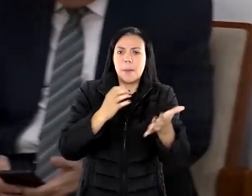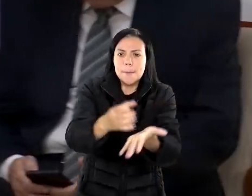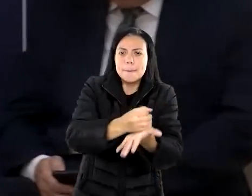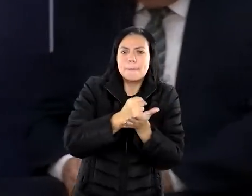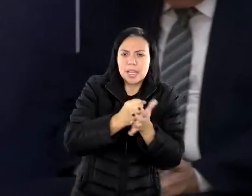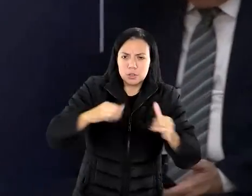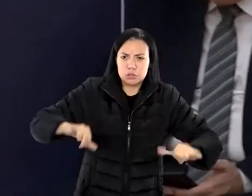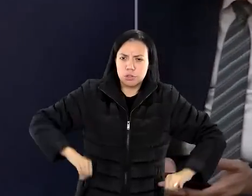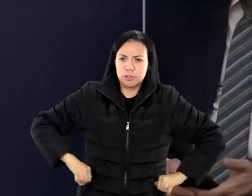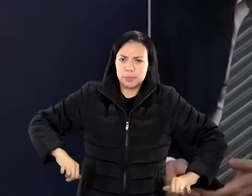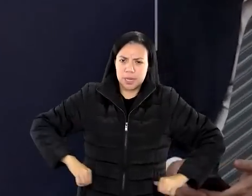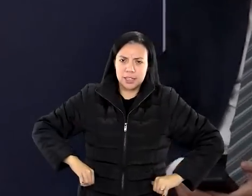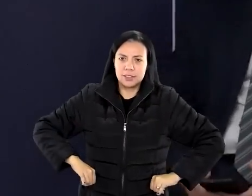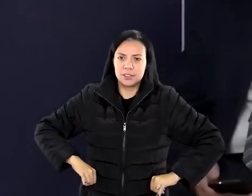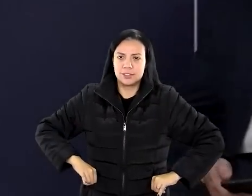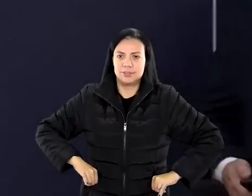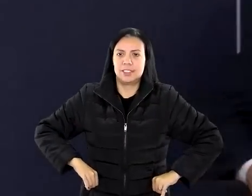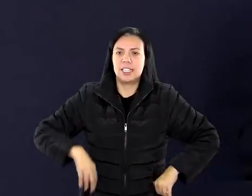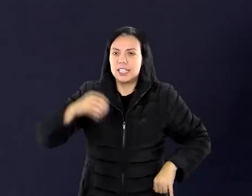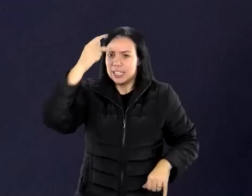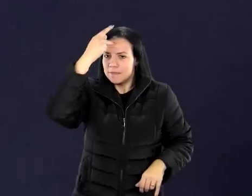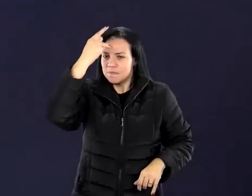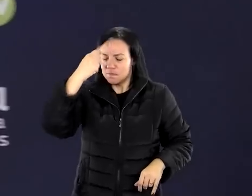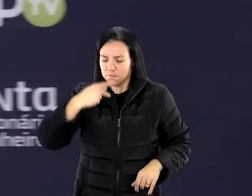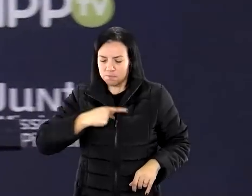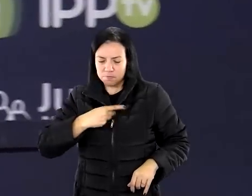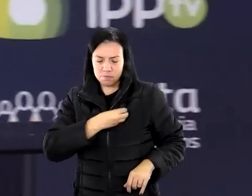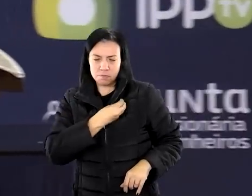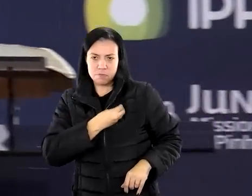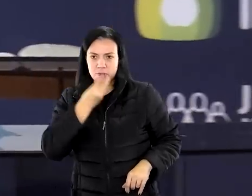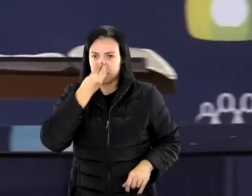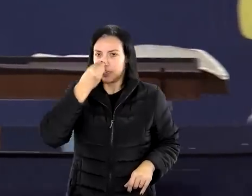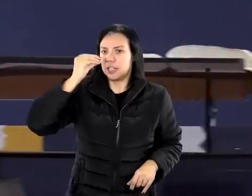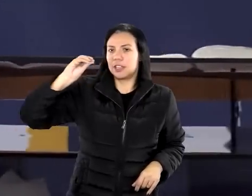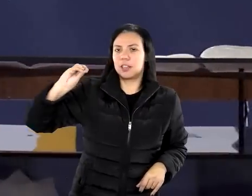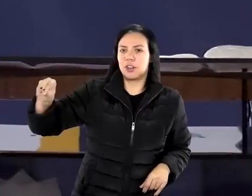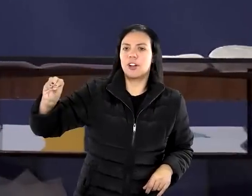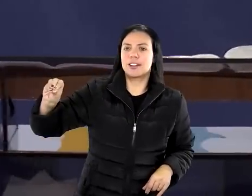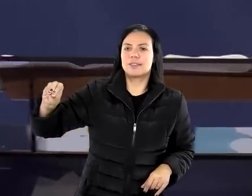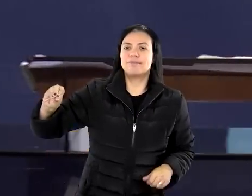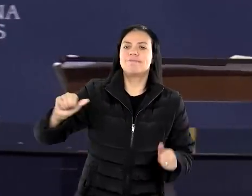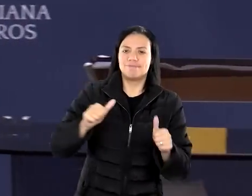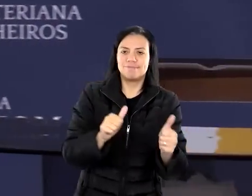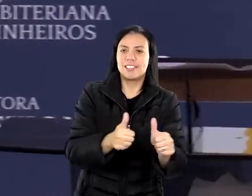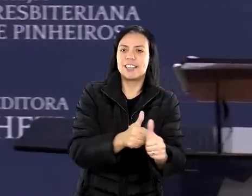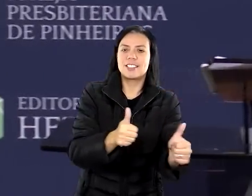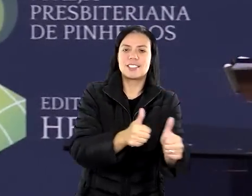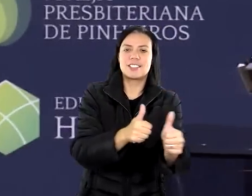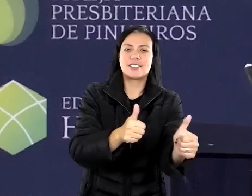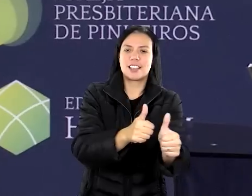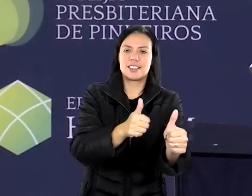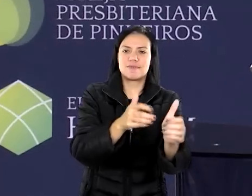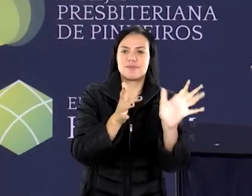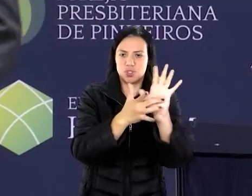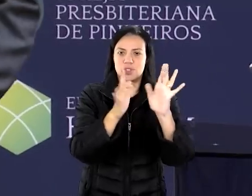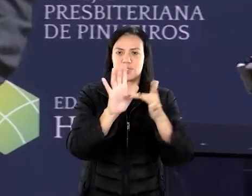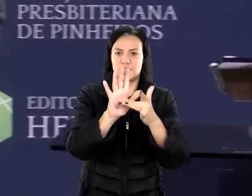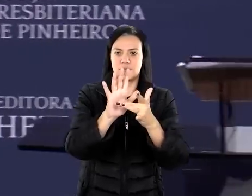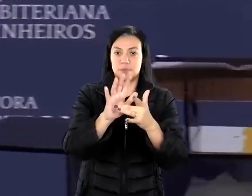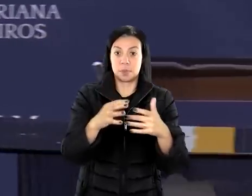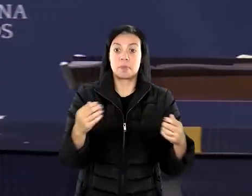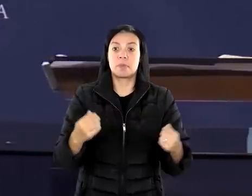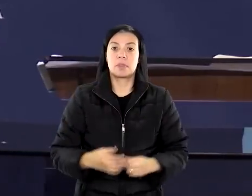Nós temos que seguir a quem, gente? A Calvino? Nós temos que seguir teologia? Temos que